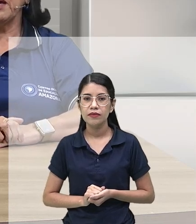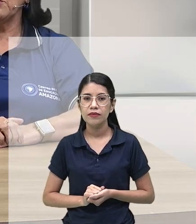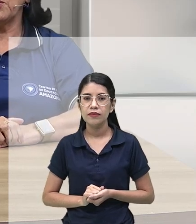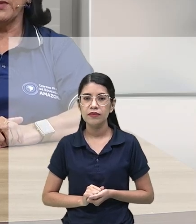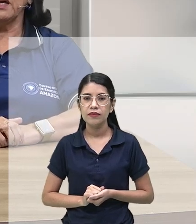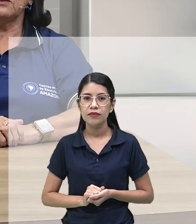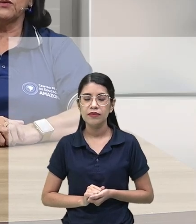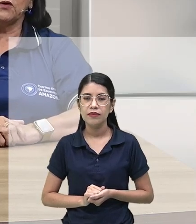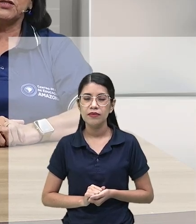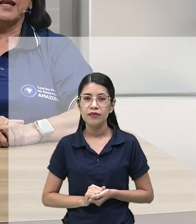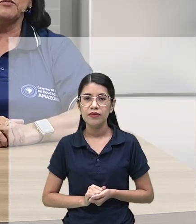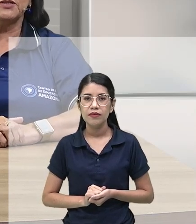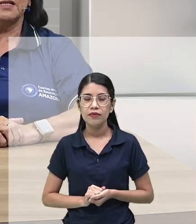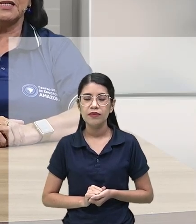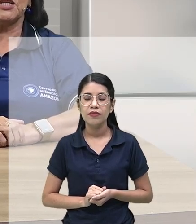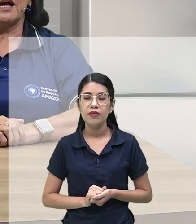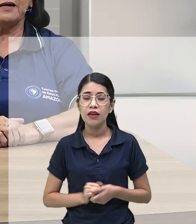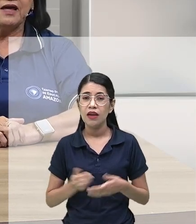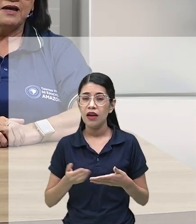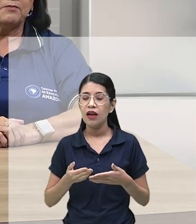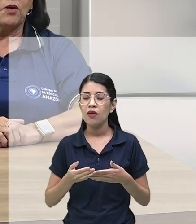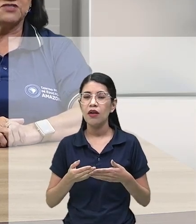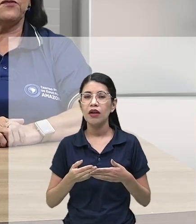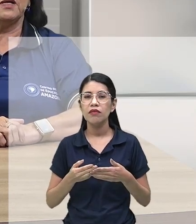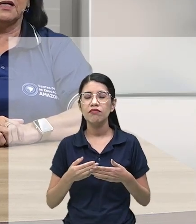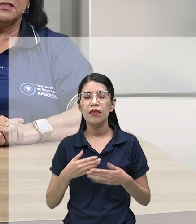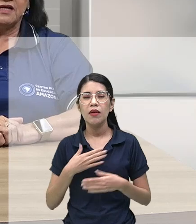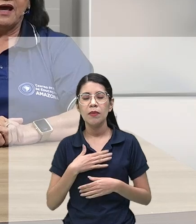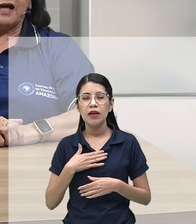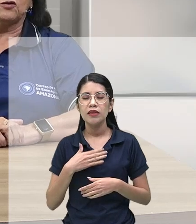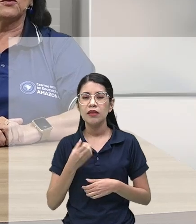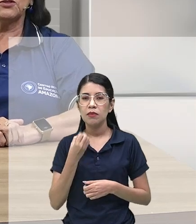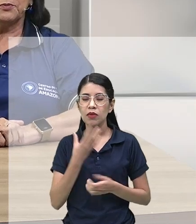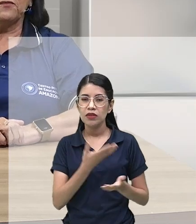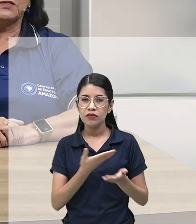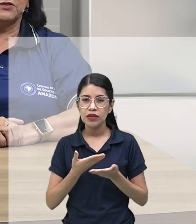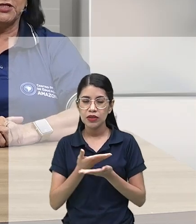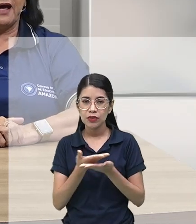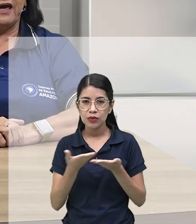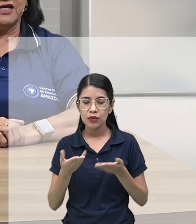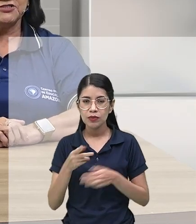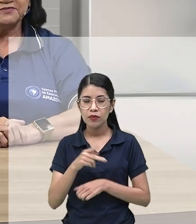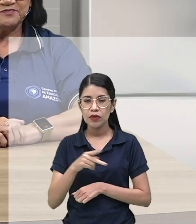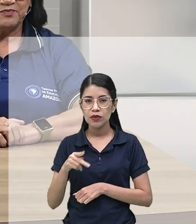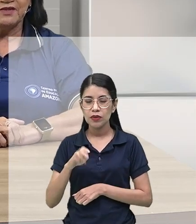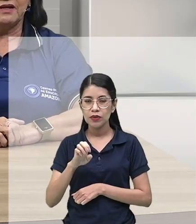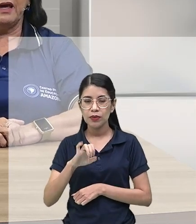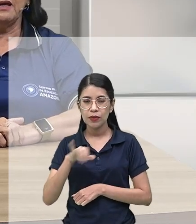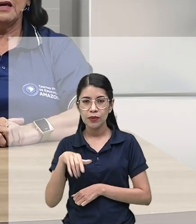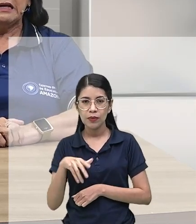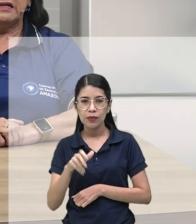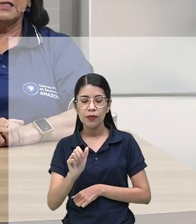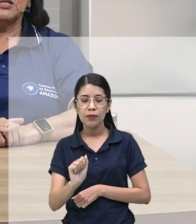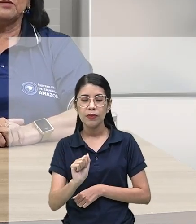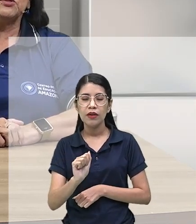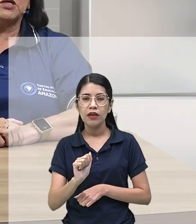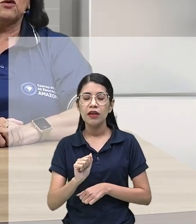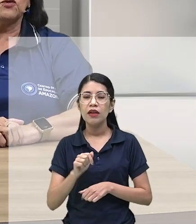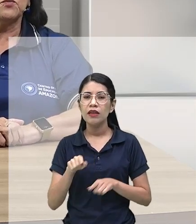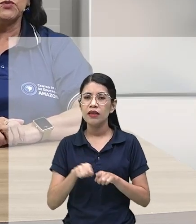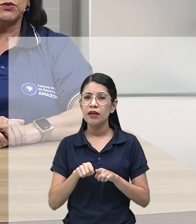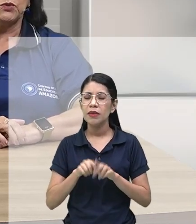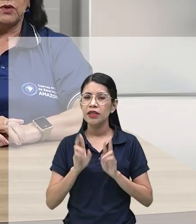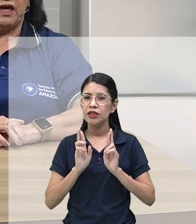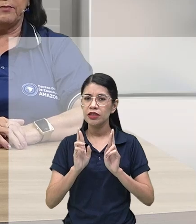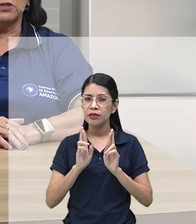Nesse primeiro momento, nós queremos desejar boas-vindas a todos os professores da EJA, né? Desejamos que